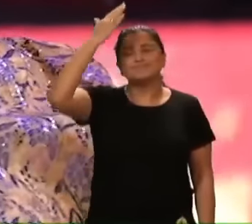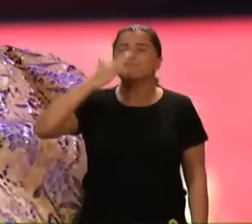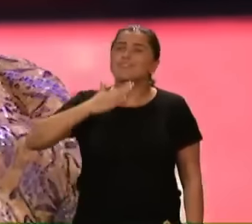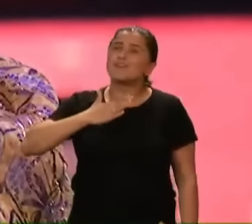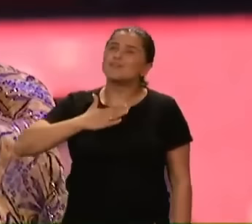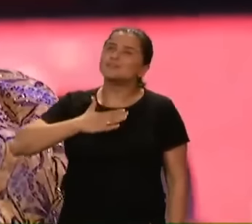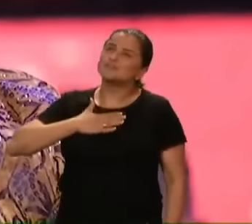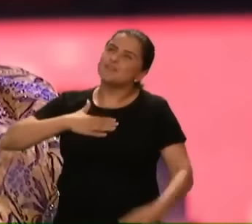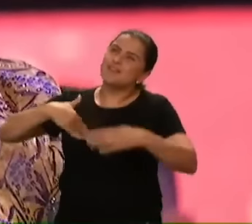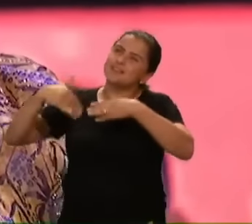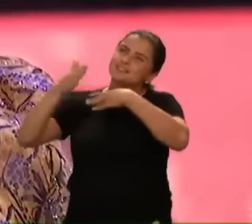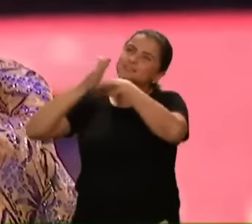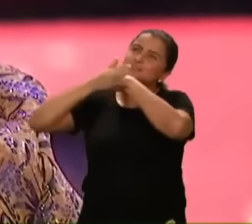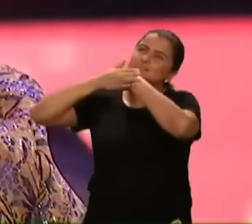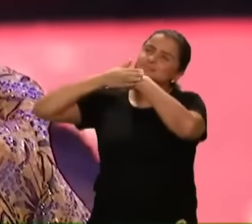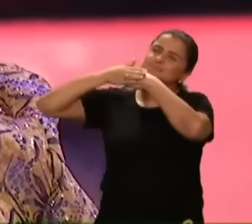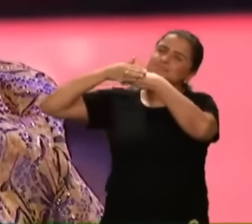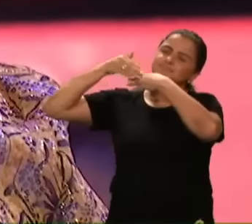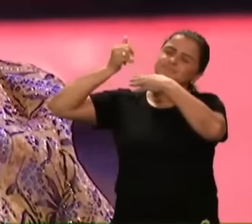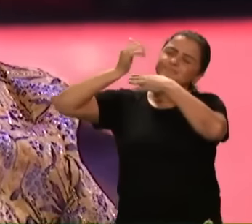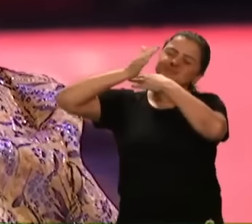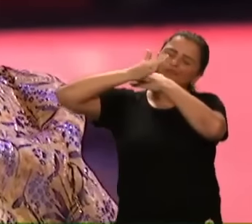meu consolador,